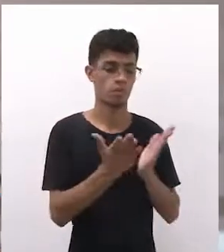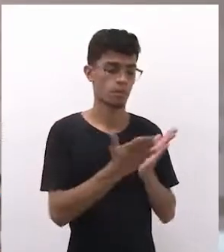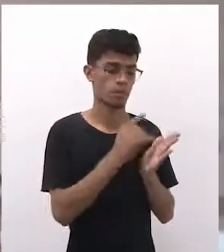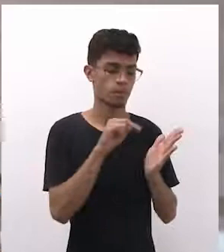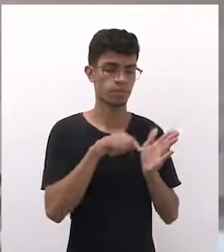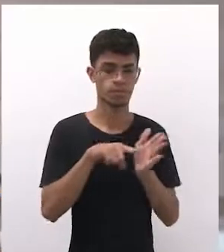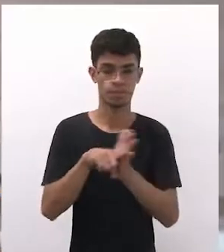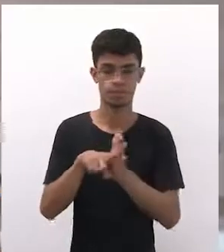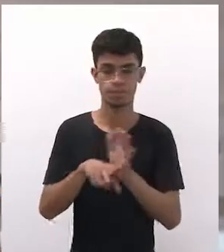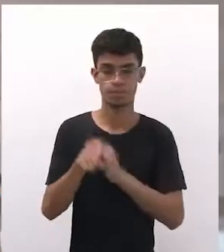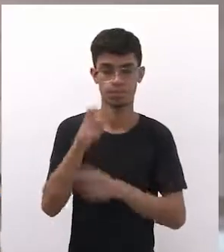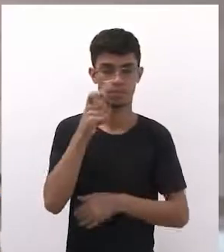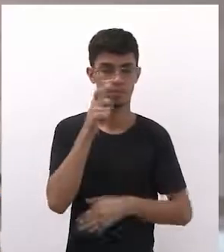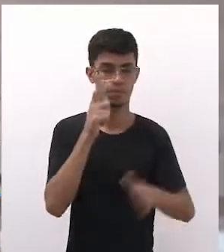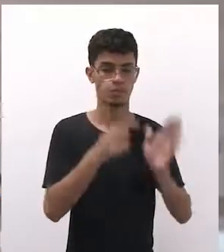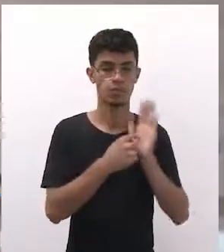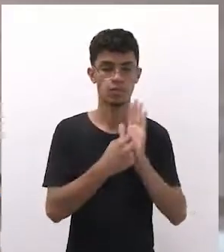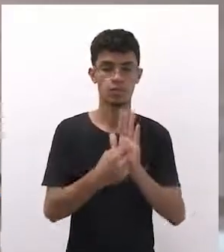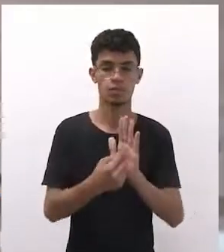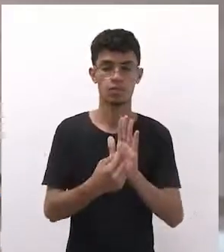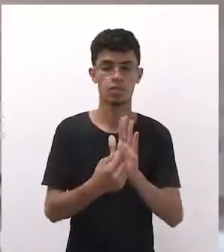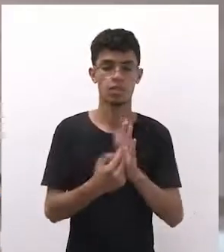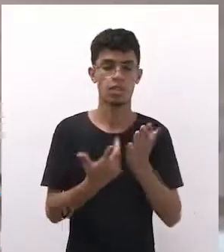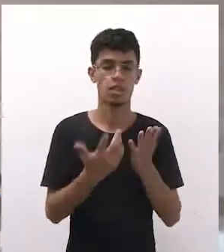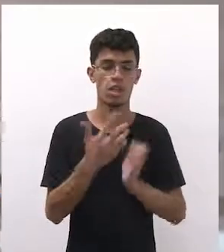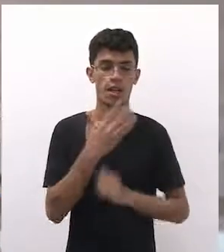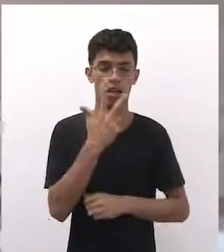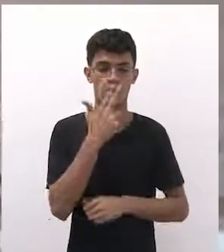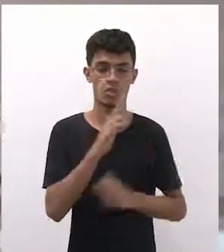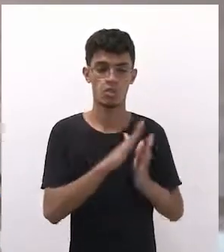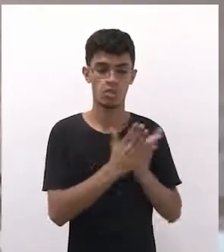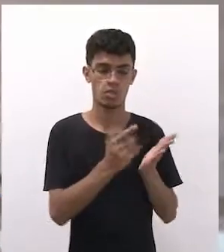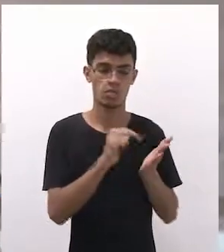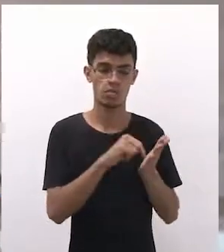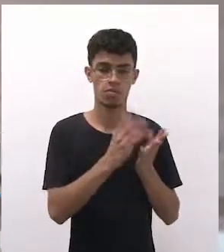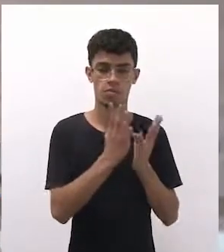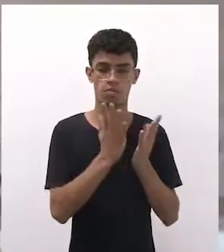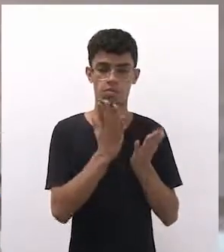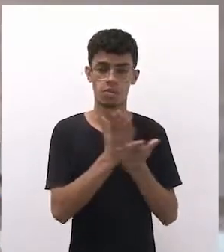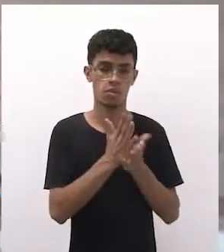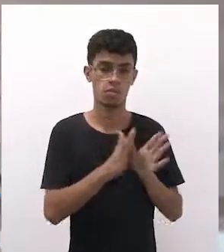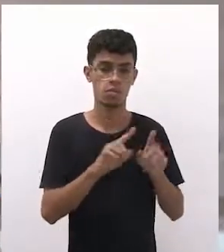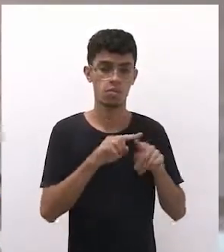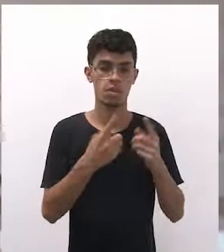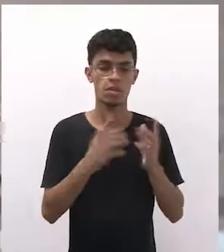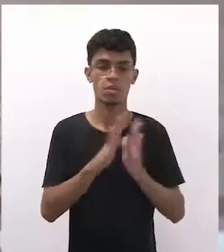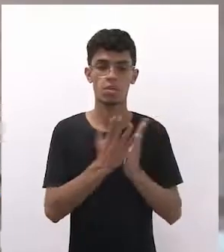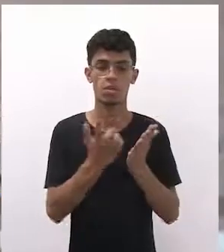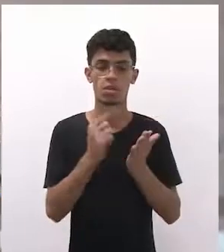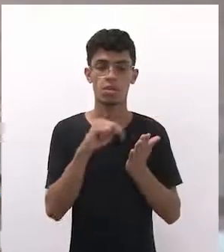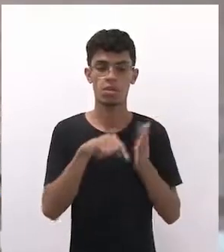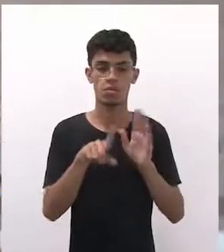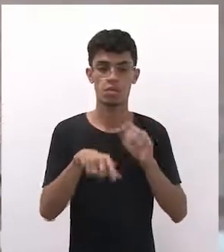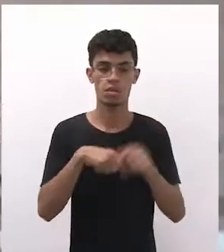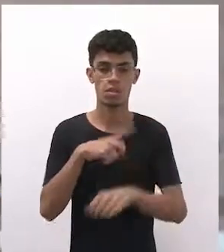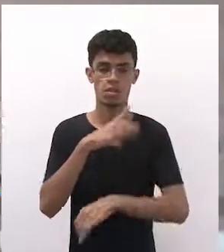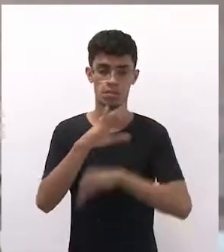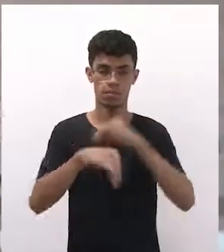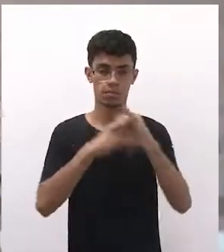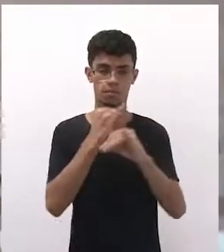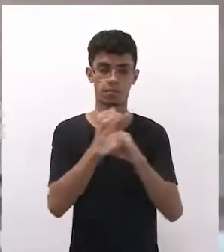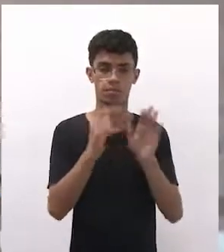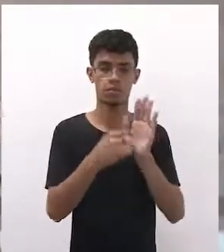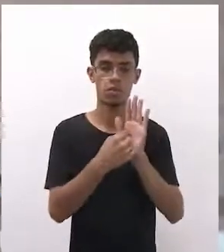super interessante, o livro, infelizmente, eu acho que está esgotado, mas eu acho que essa pesquisa está disponível até na internet. Ela mostra que, como